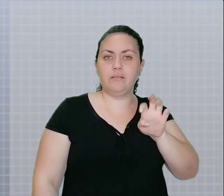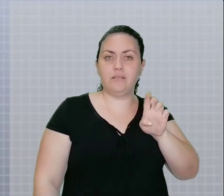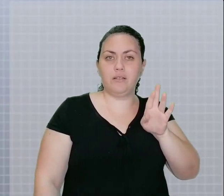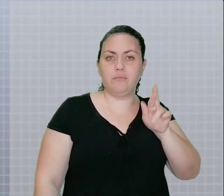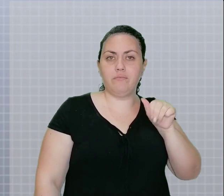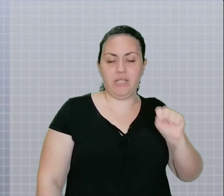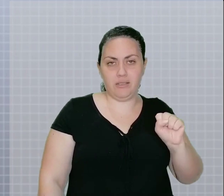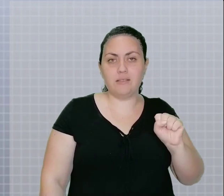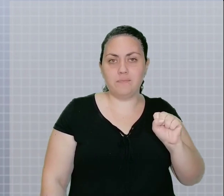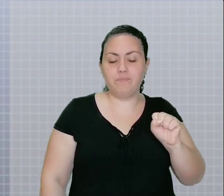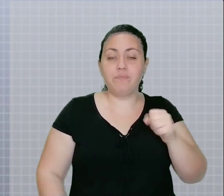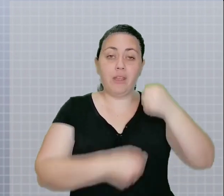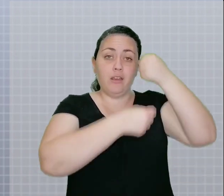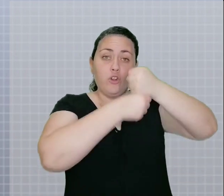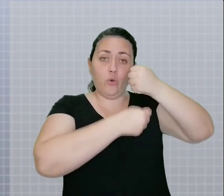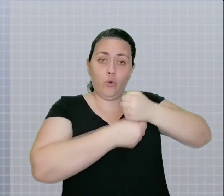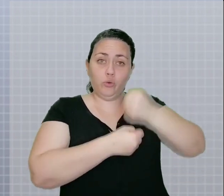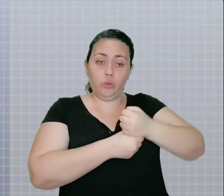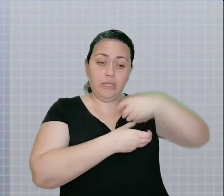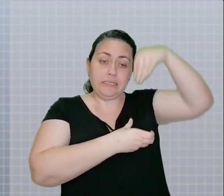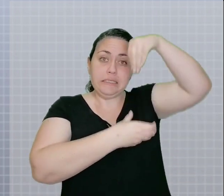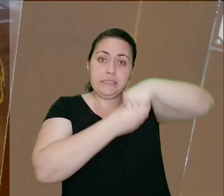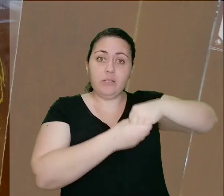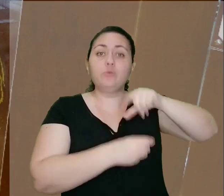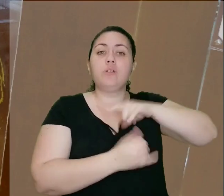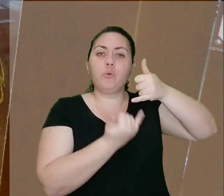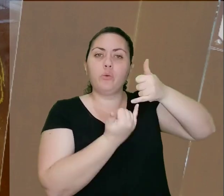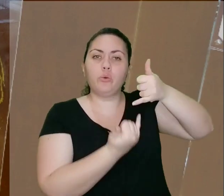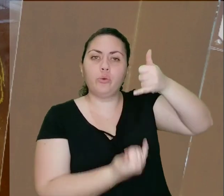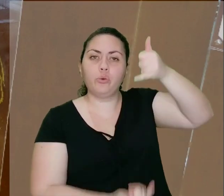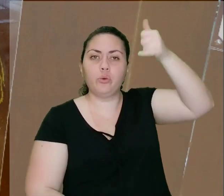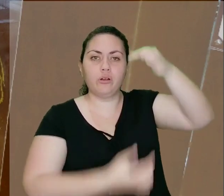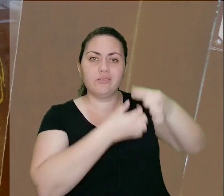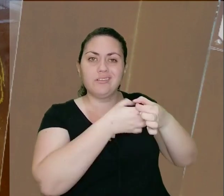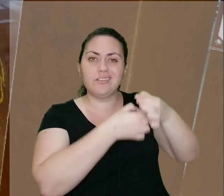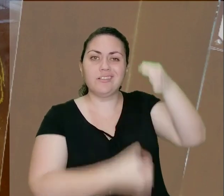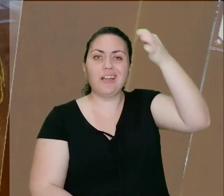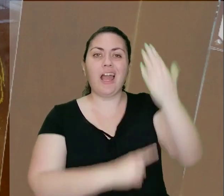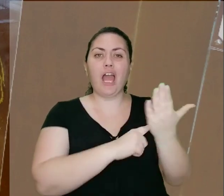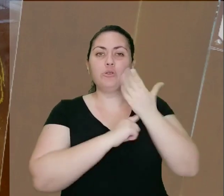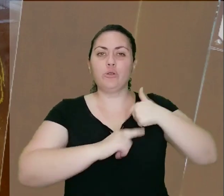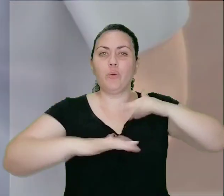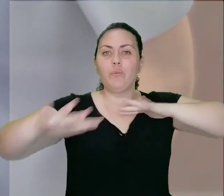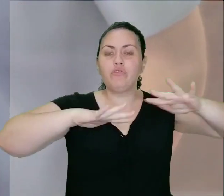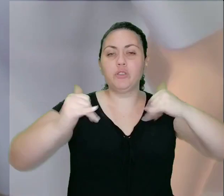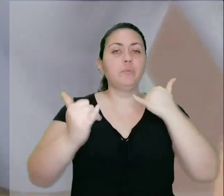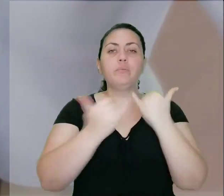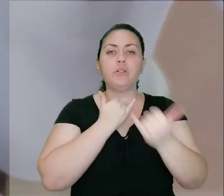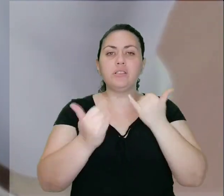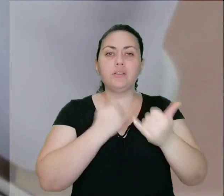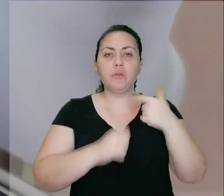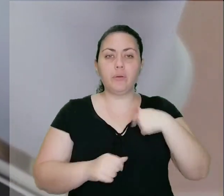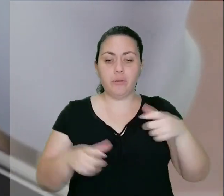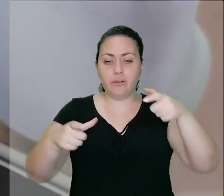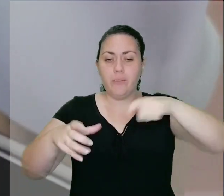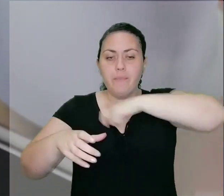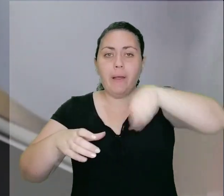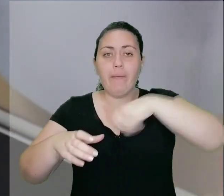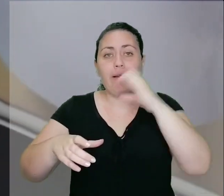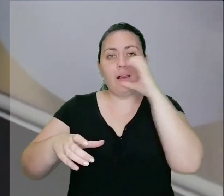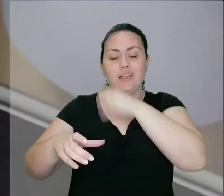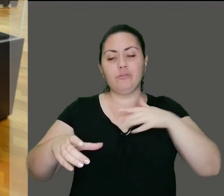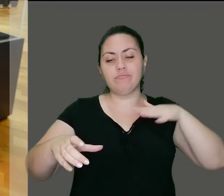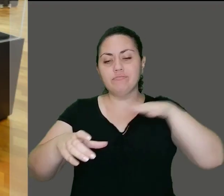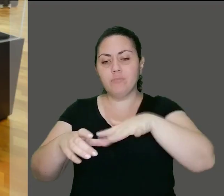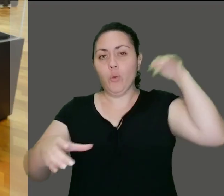coluna protege nossa medula espinhal, que coordena nossos movimentos e nossas respostas reflexas, como tirar a mão rapidamente de uma panela